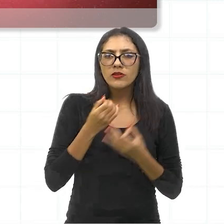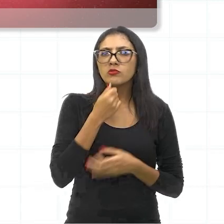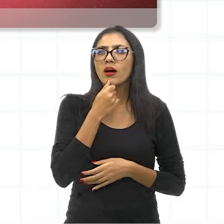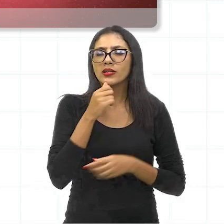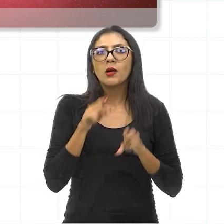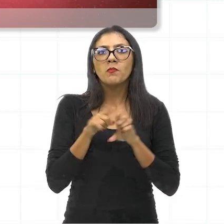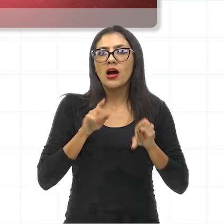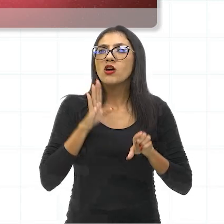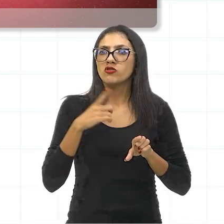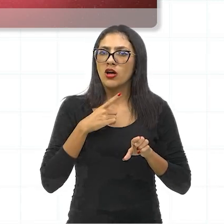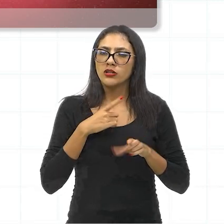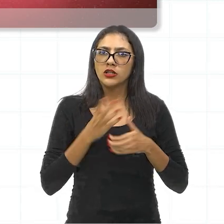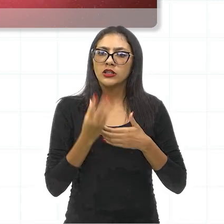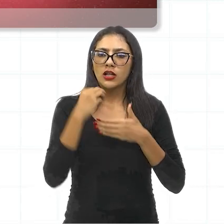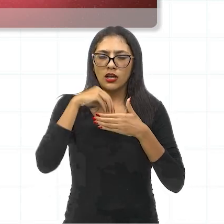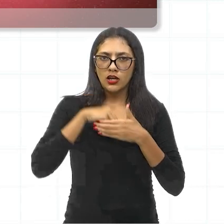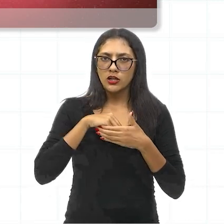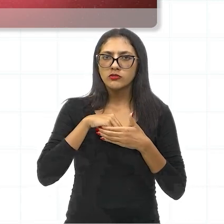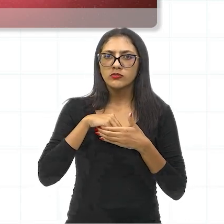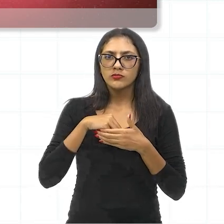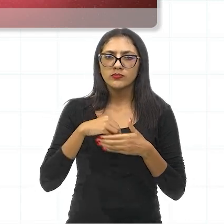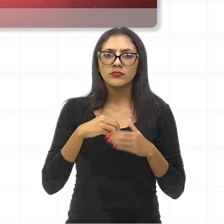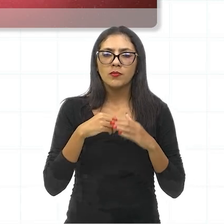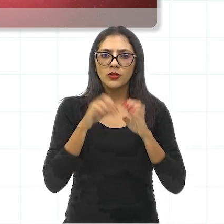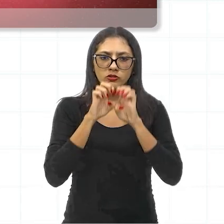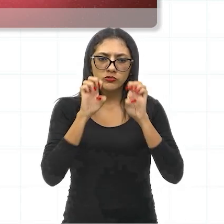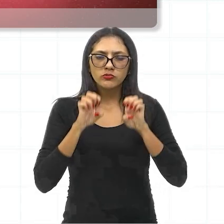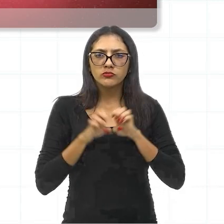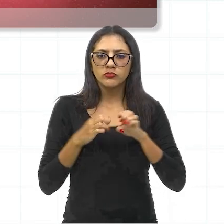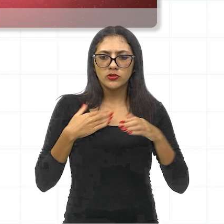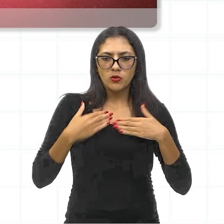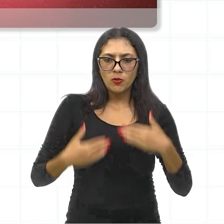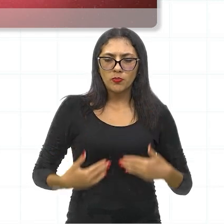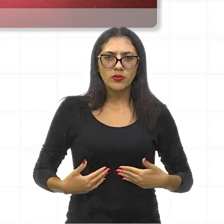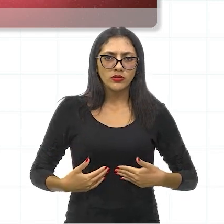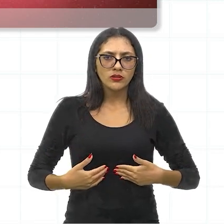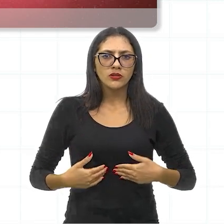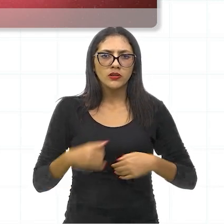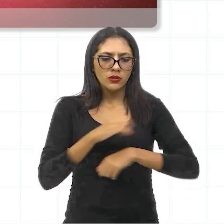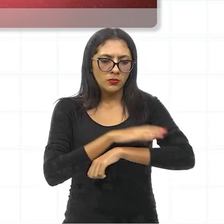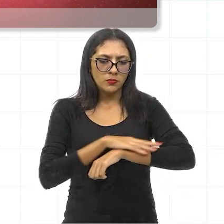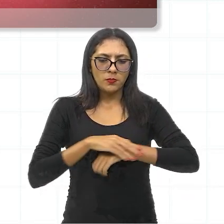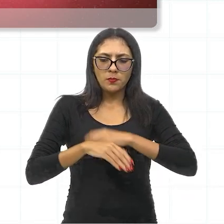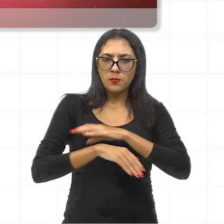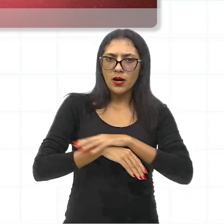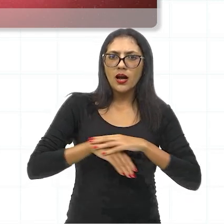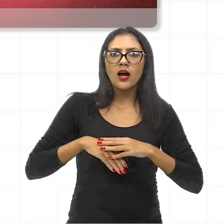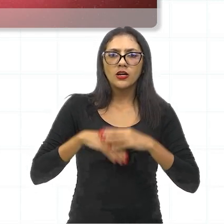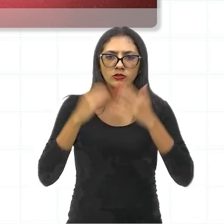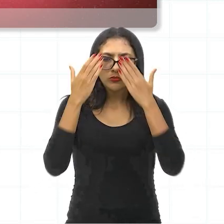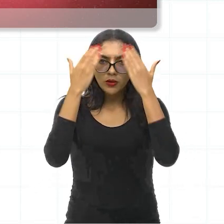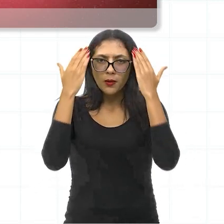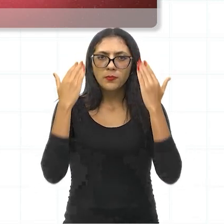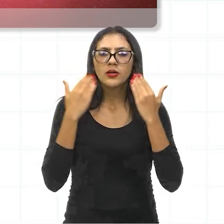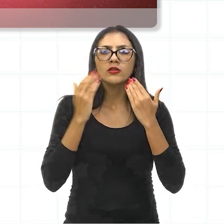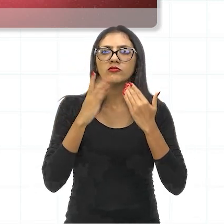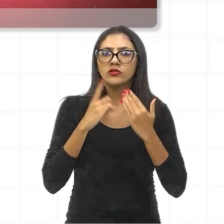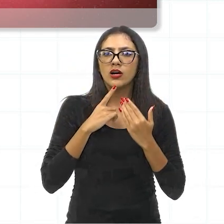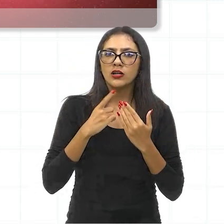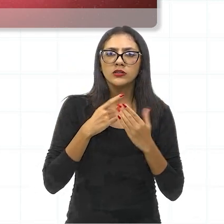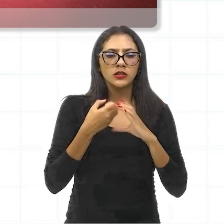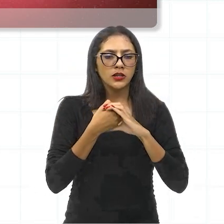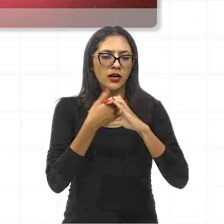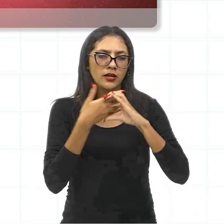da gestação onde como vai acontecer o desenvolvimento desse feto, né? Daí